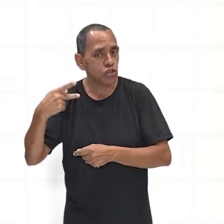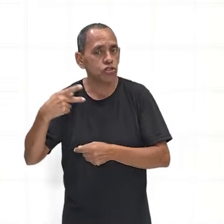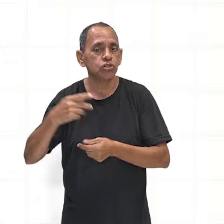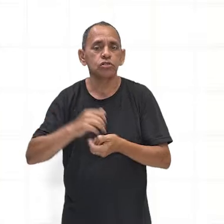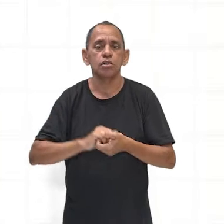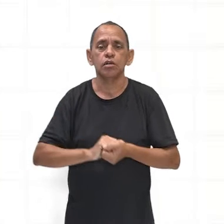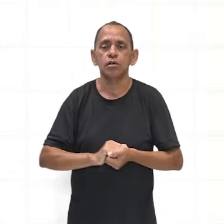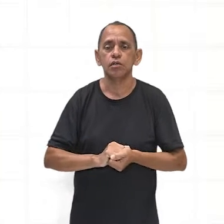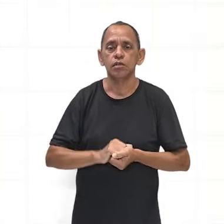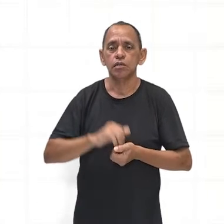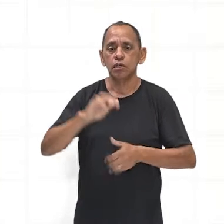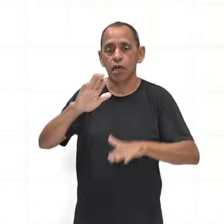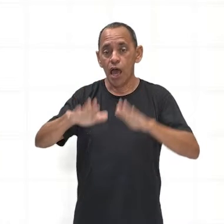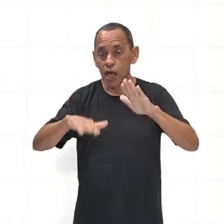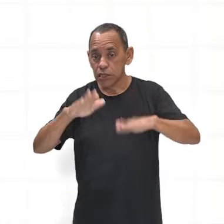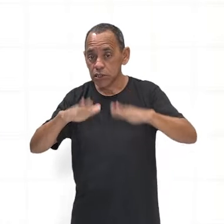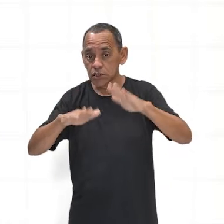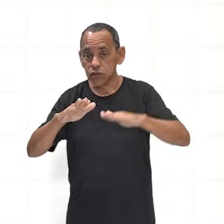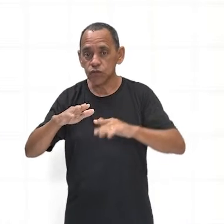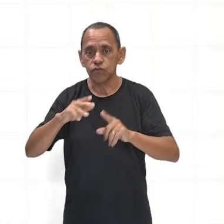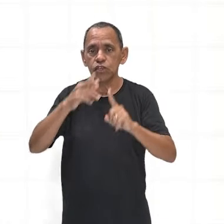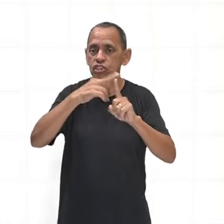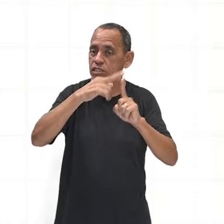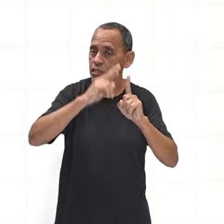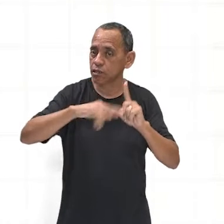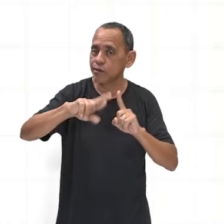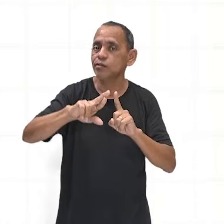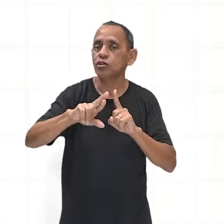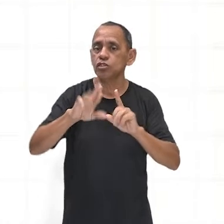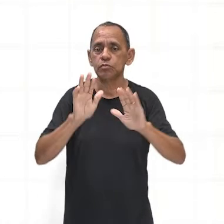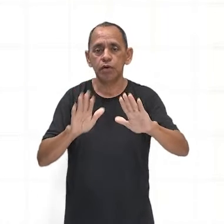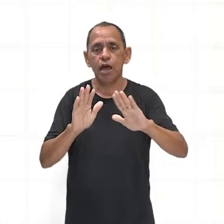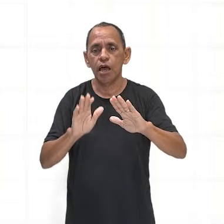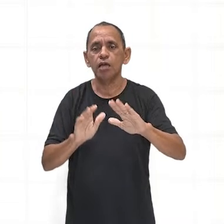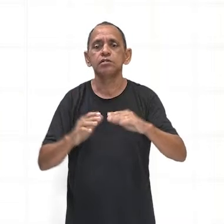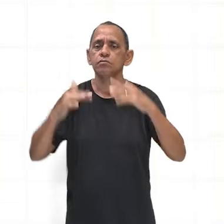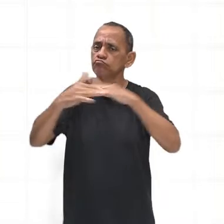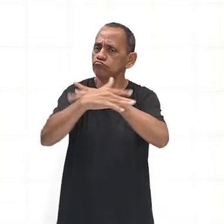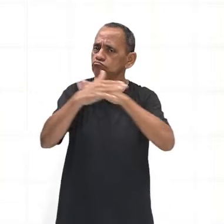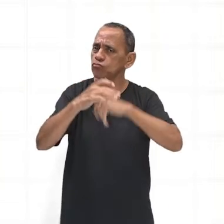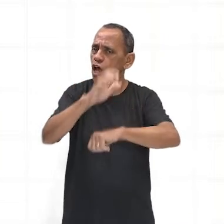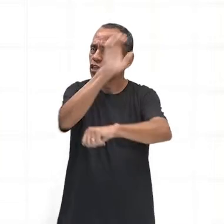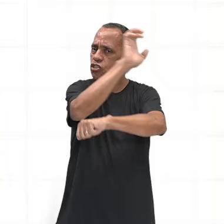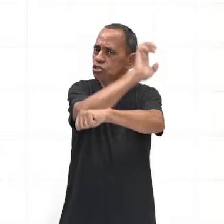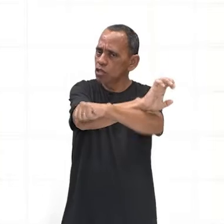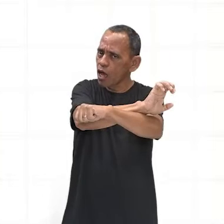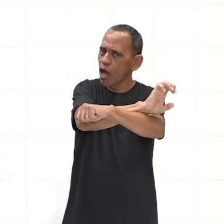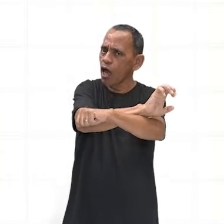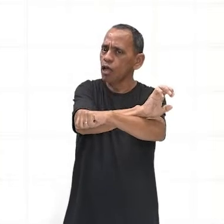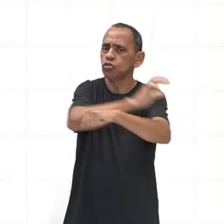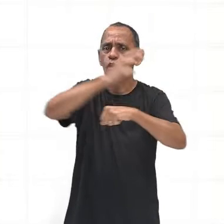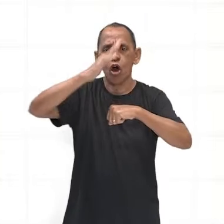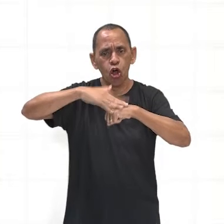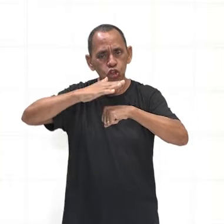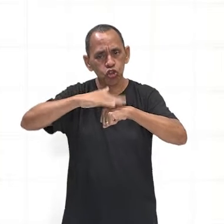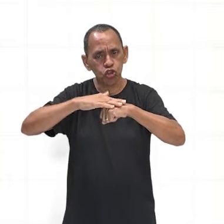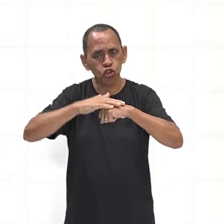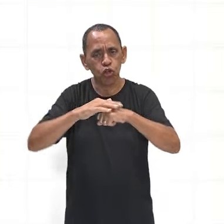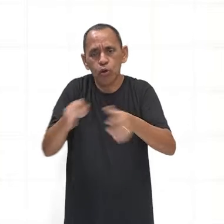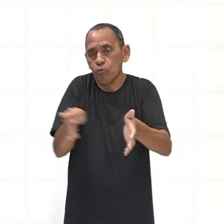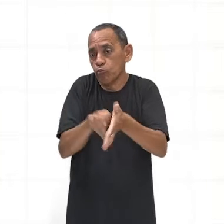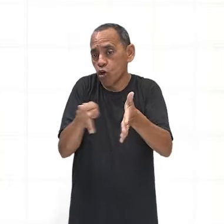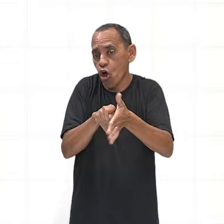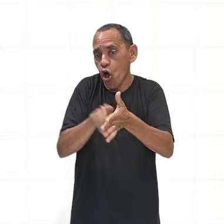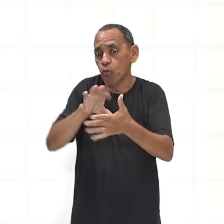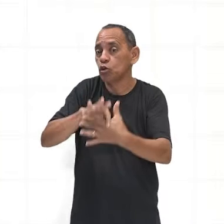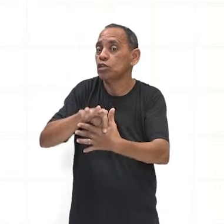por questões religiosas, mas uma cidade-estado, que eram aquelas cidades autônomas com seus próprios líderes, uma